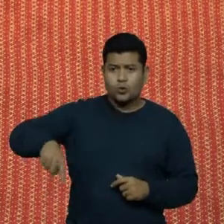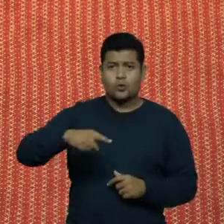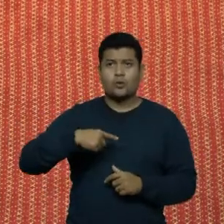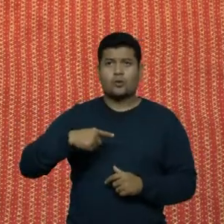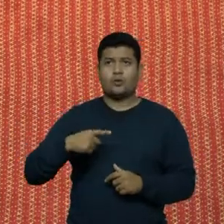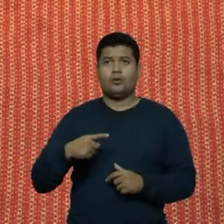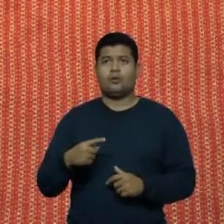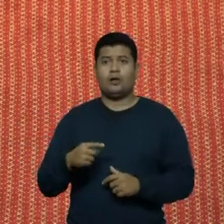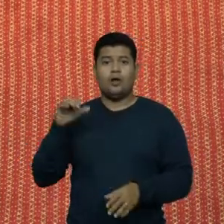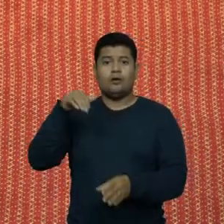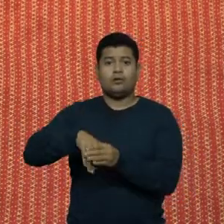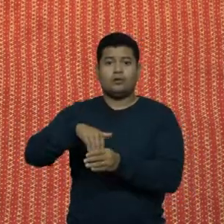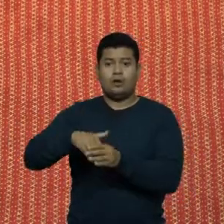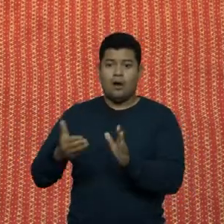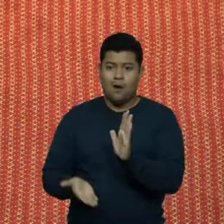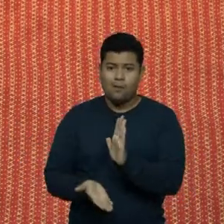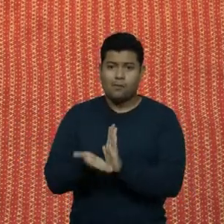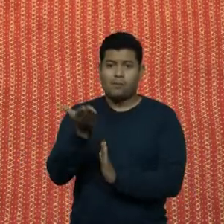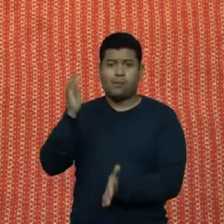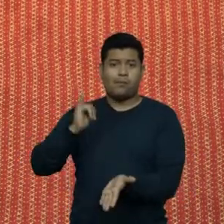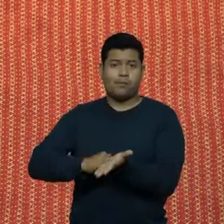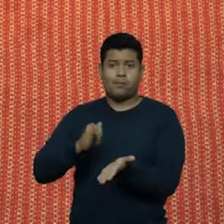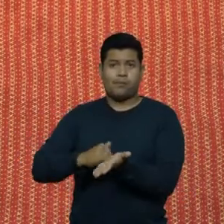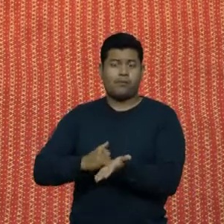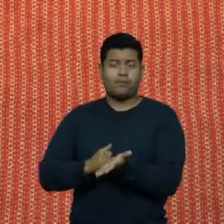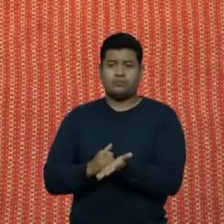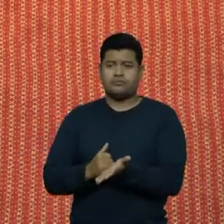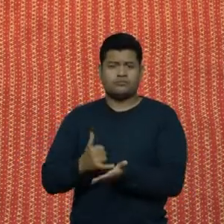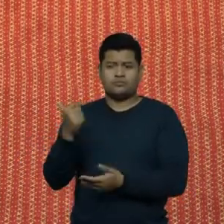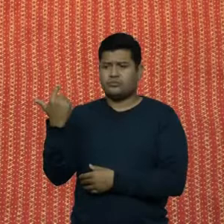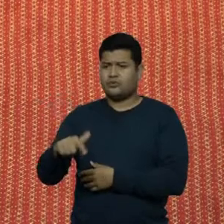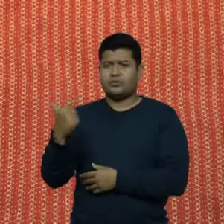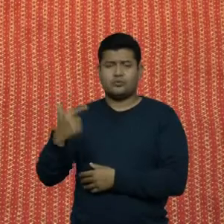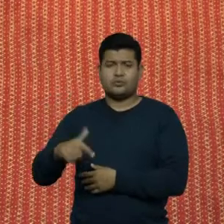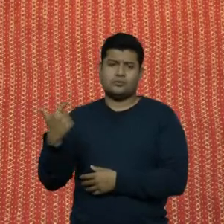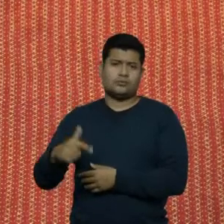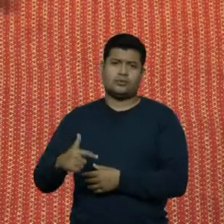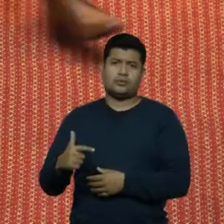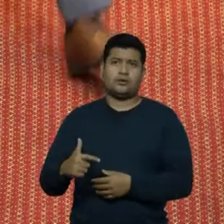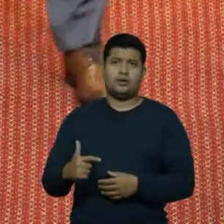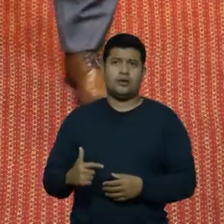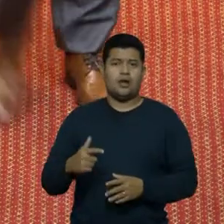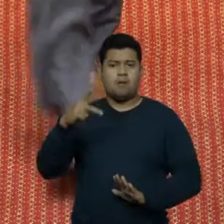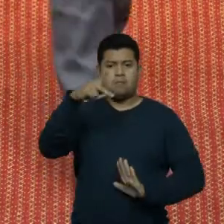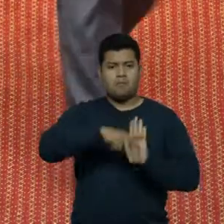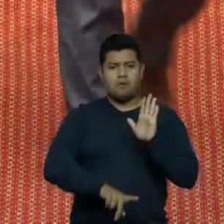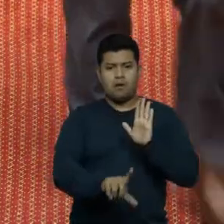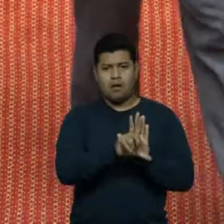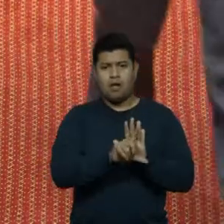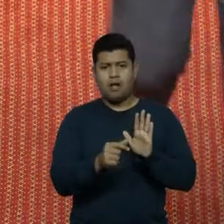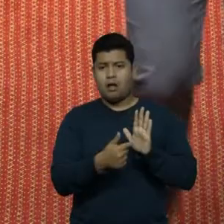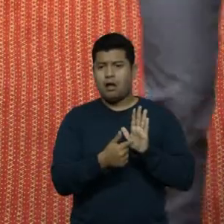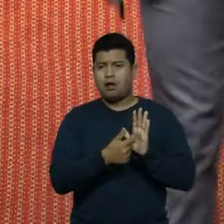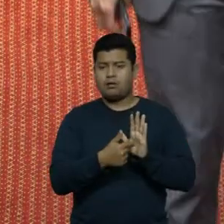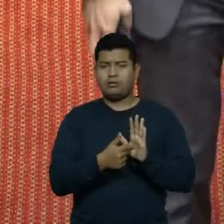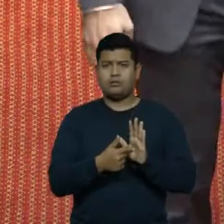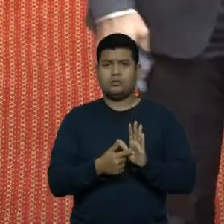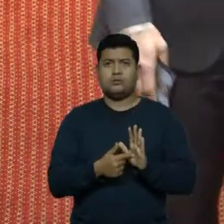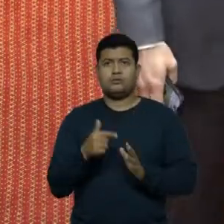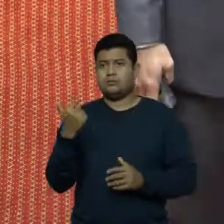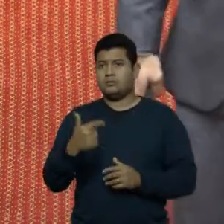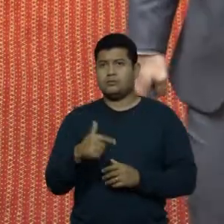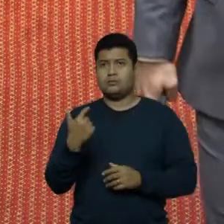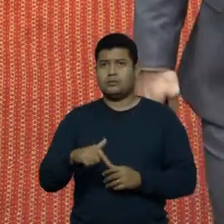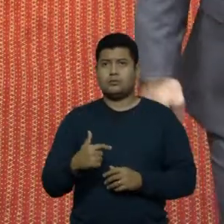estamos voltando aumento de impostos não existe essa palavra em nenhum projeto de lei a Topper